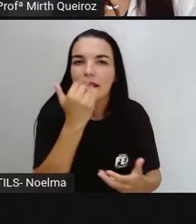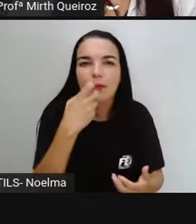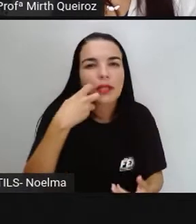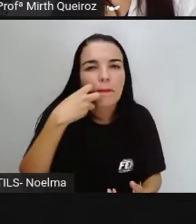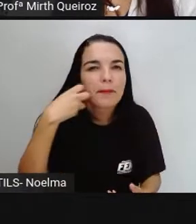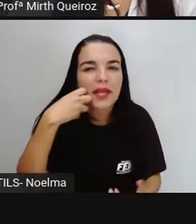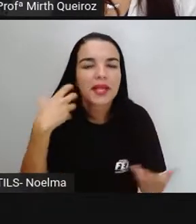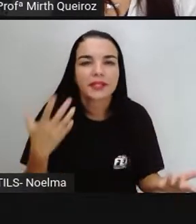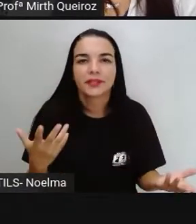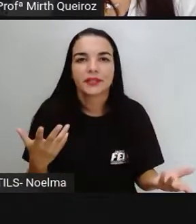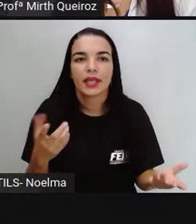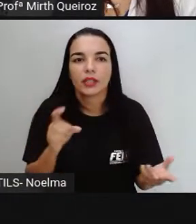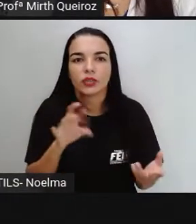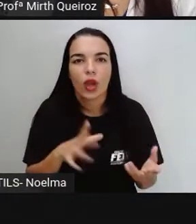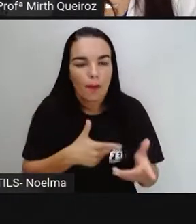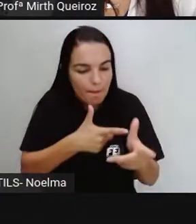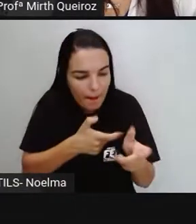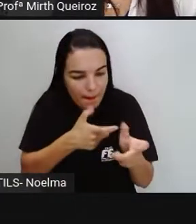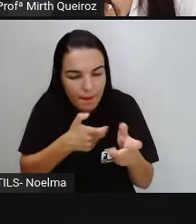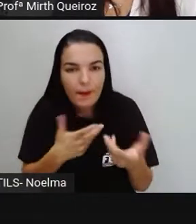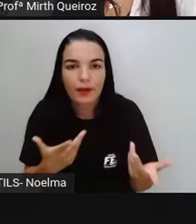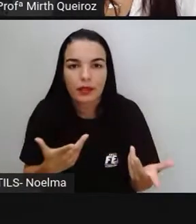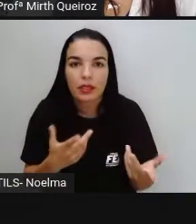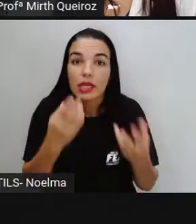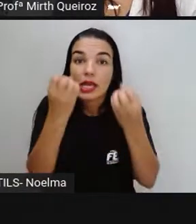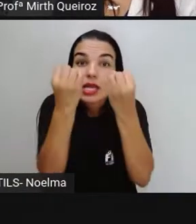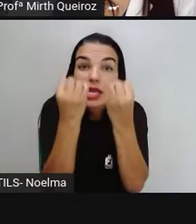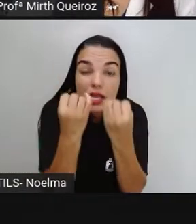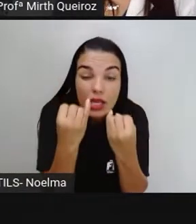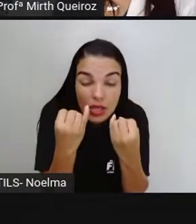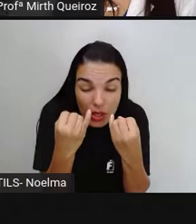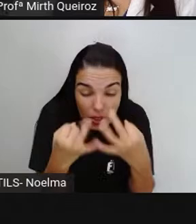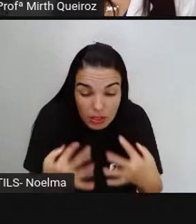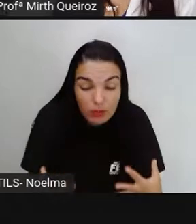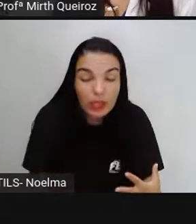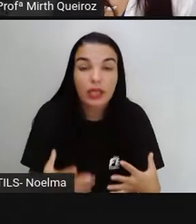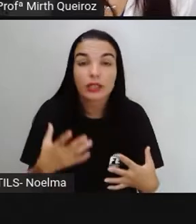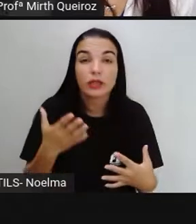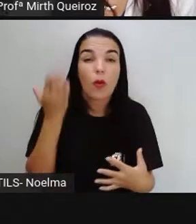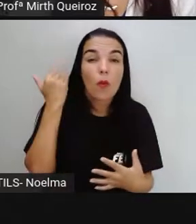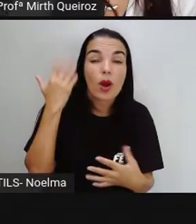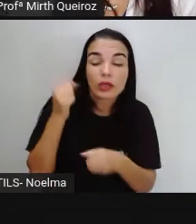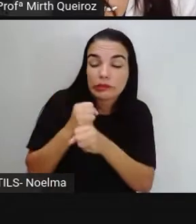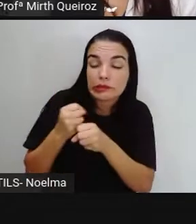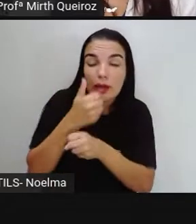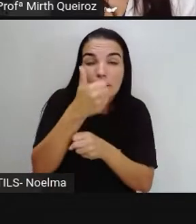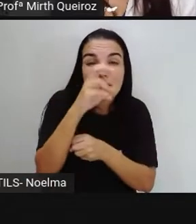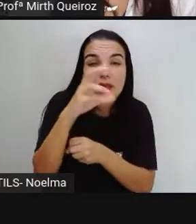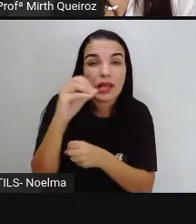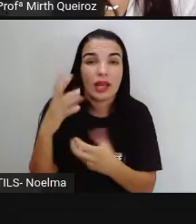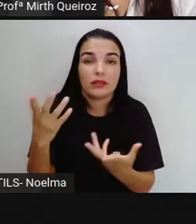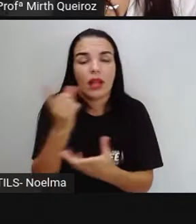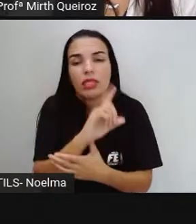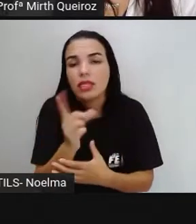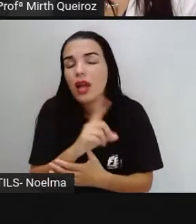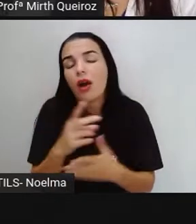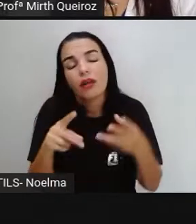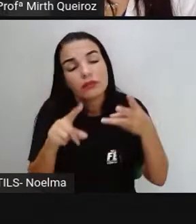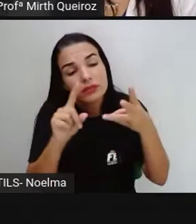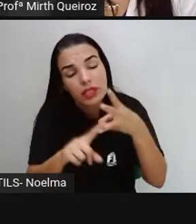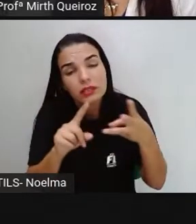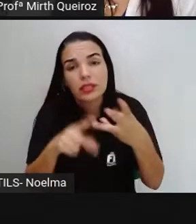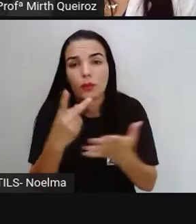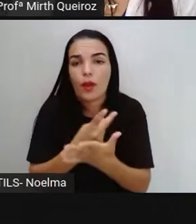da caça, tal qual foi descrito por Pero Vaz de Caminha lá em 1500. É o terceiro equívoco que